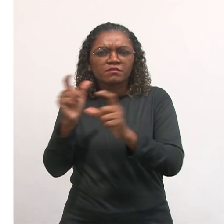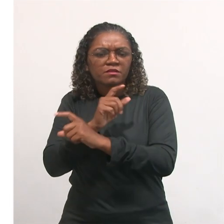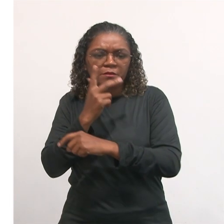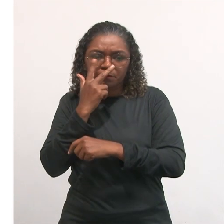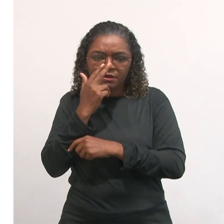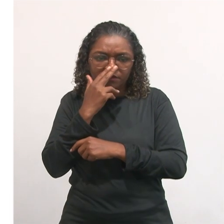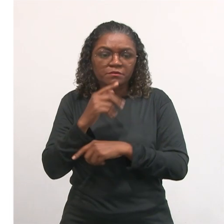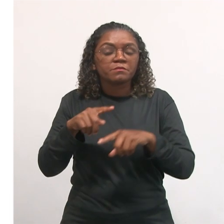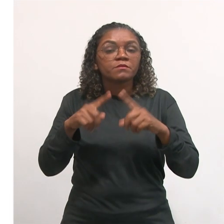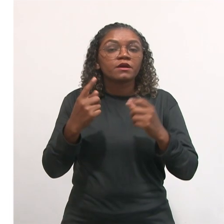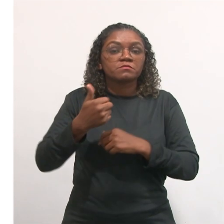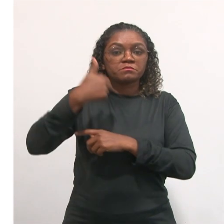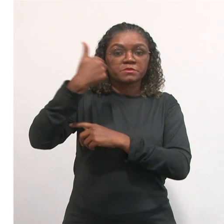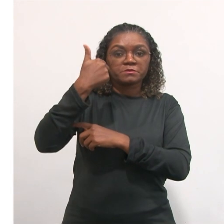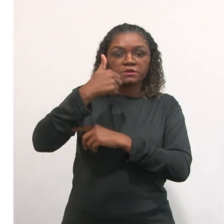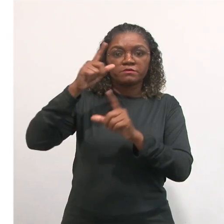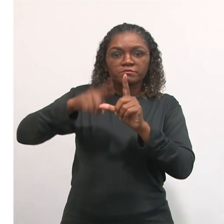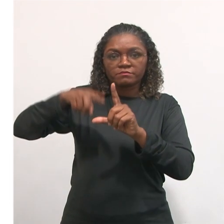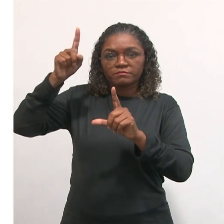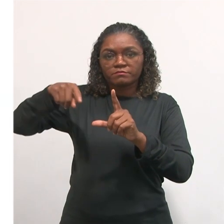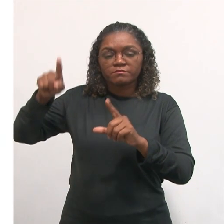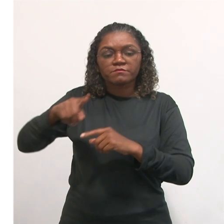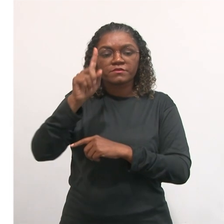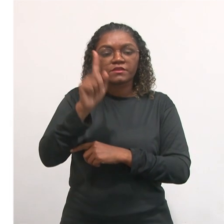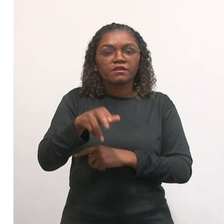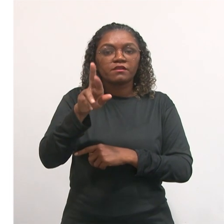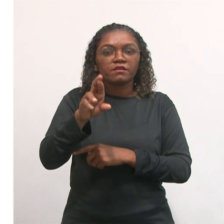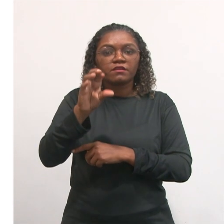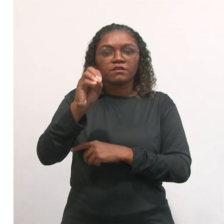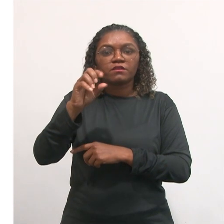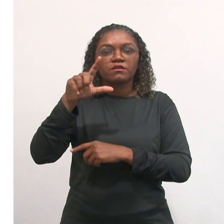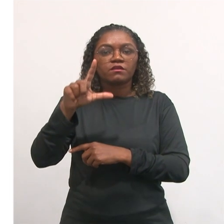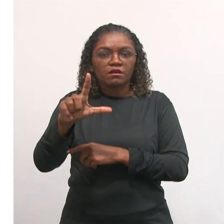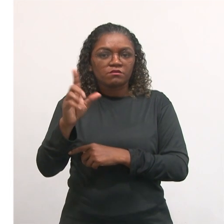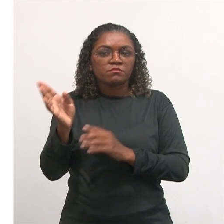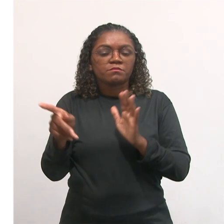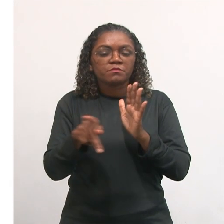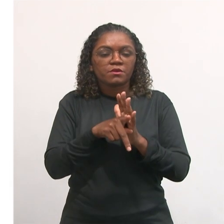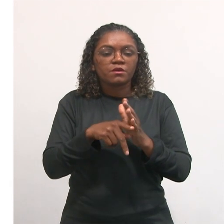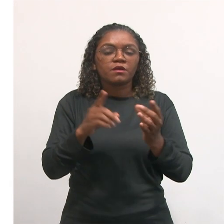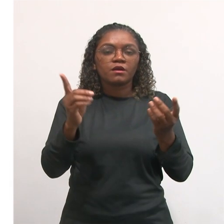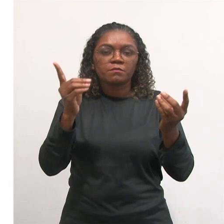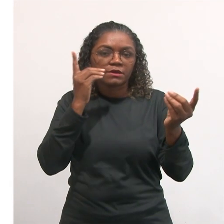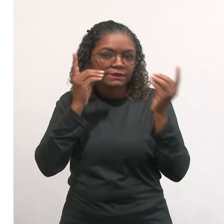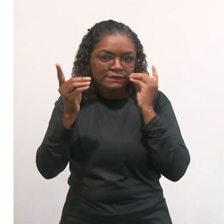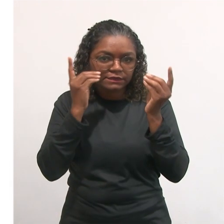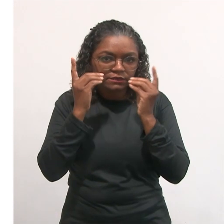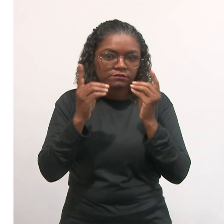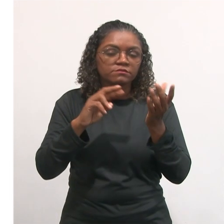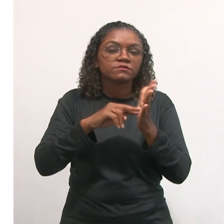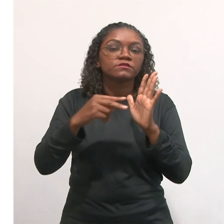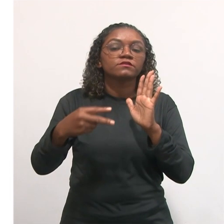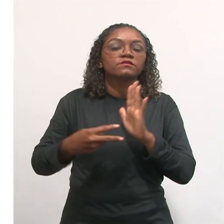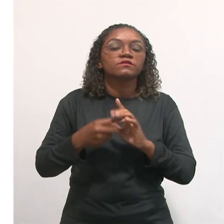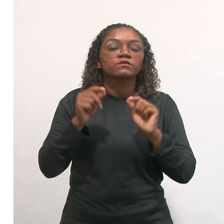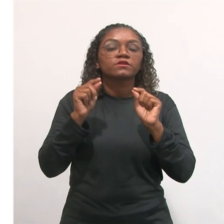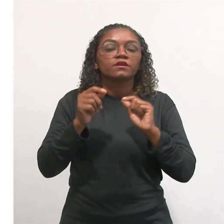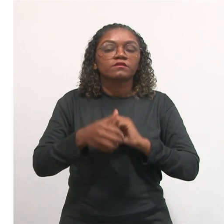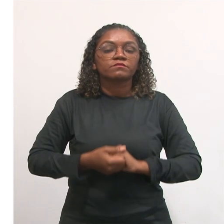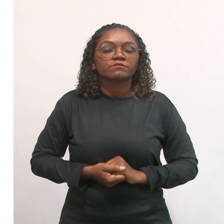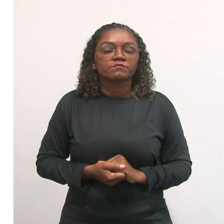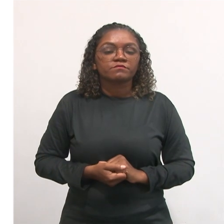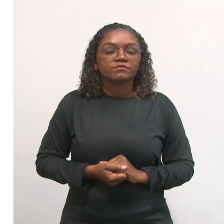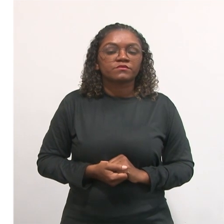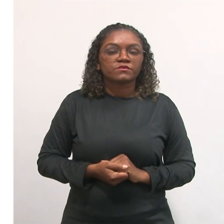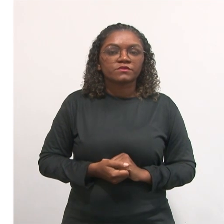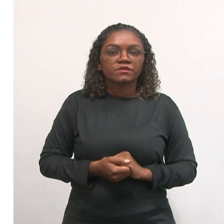de hall de dados. A primeira coisa que a gente faz, a gente chama de hall de dados. O que é o hall de dados? Nada menos do que